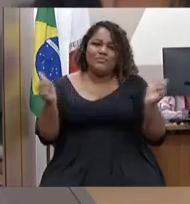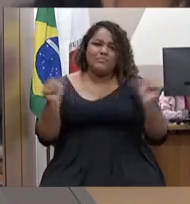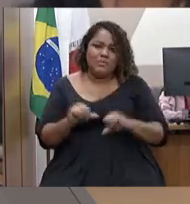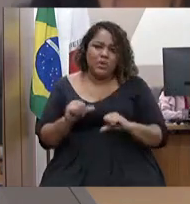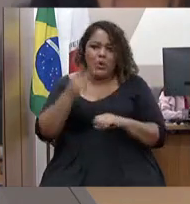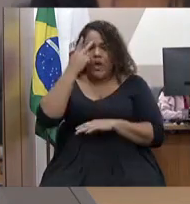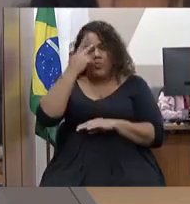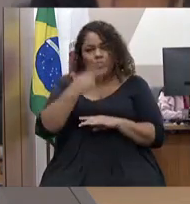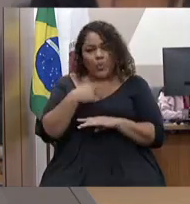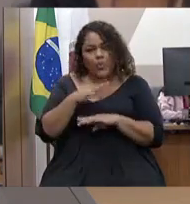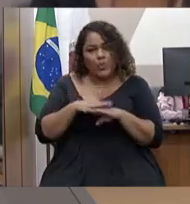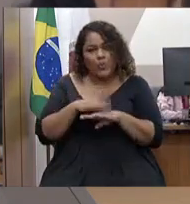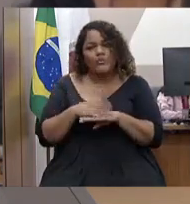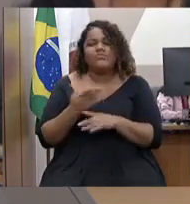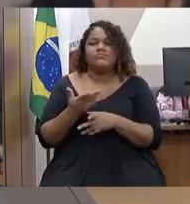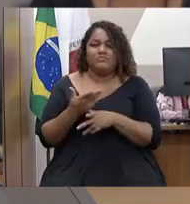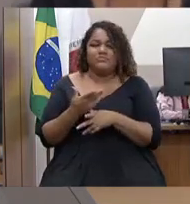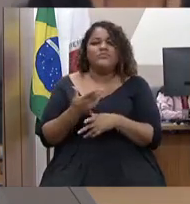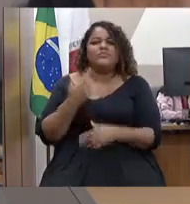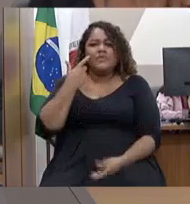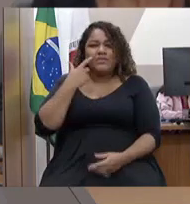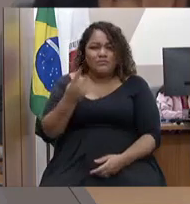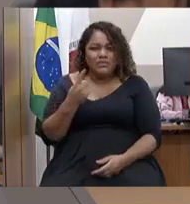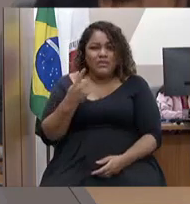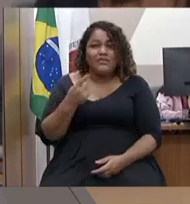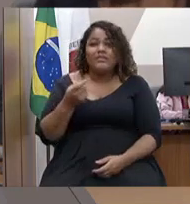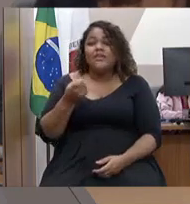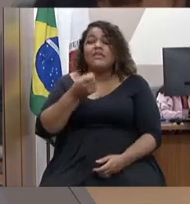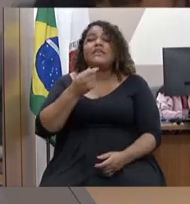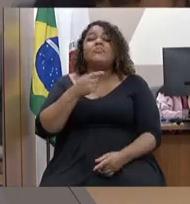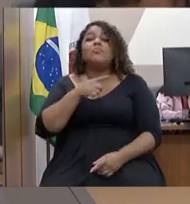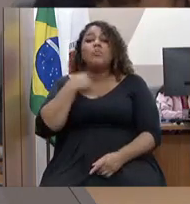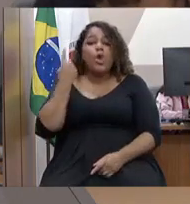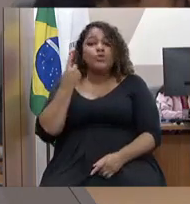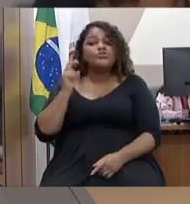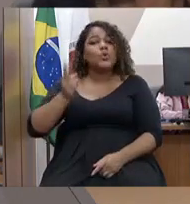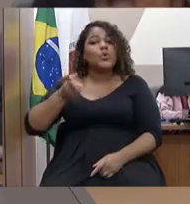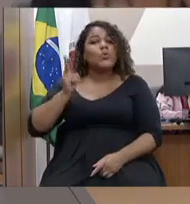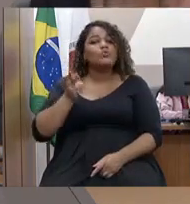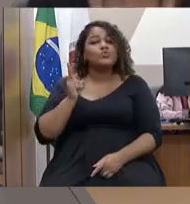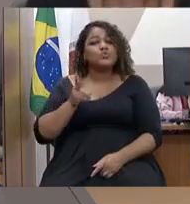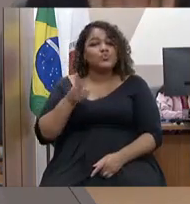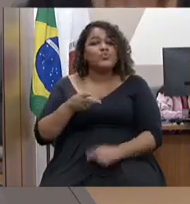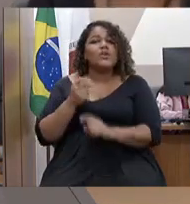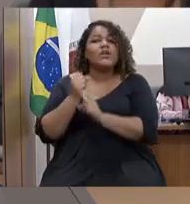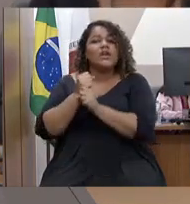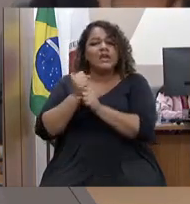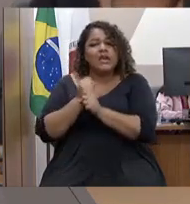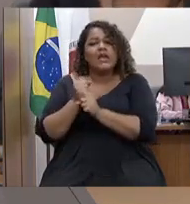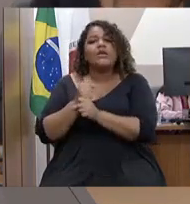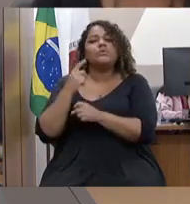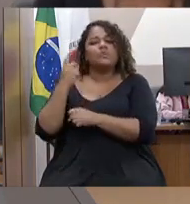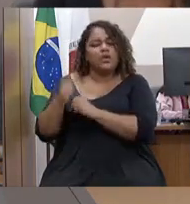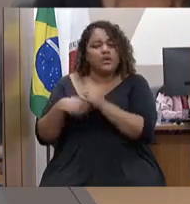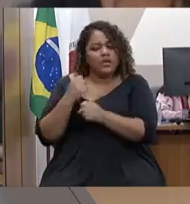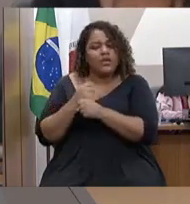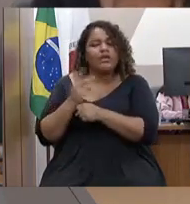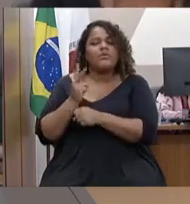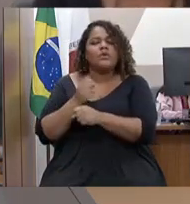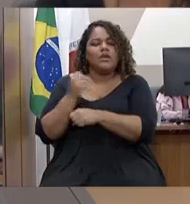os números São muito parecidos ou seja a gente não está sendo eficaz a gente não está